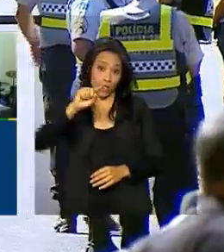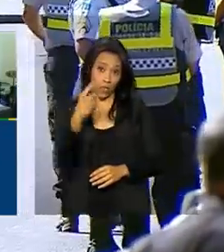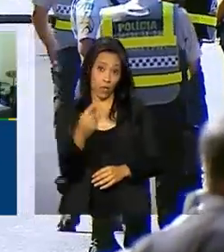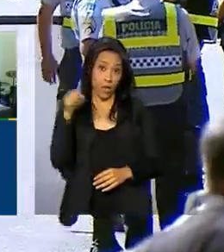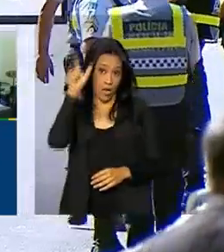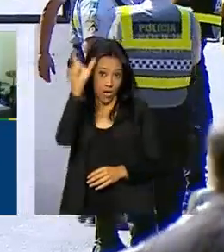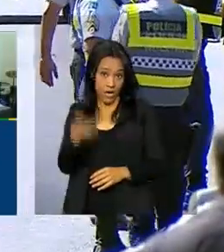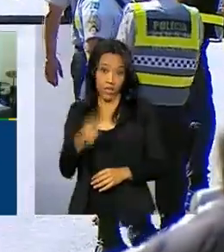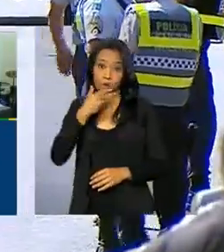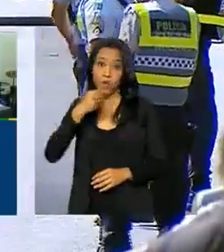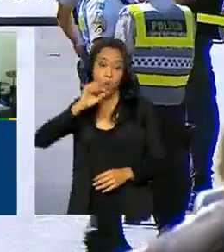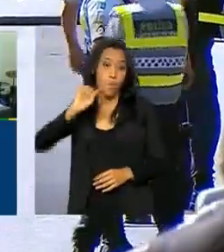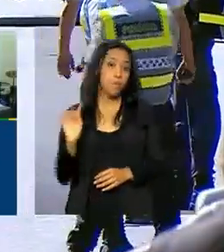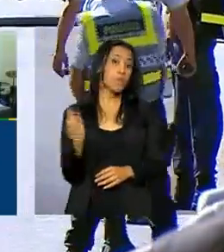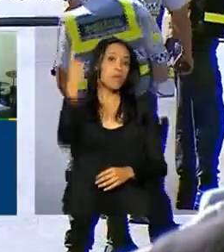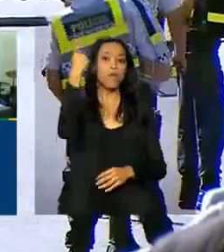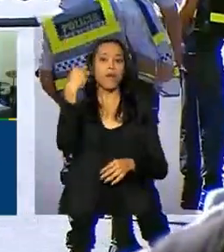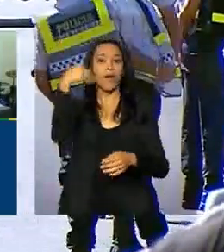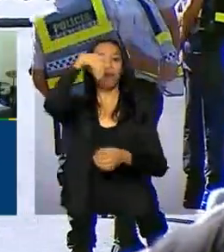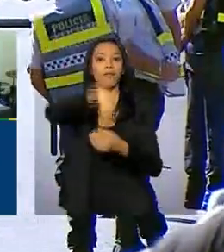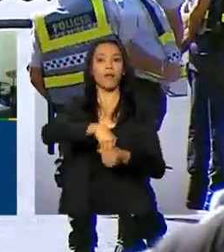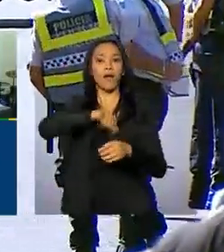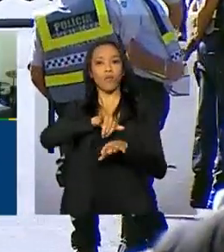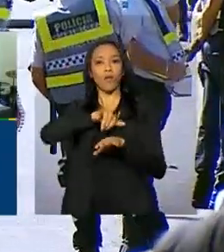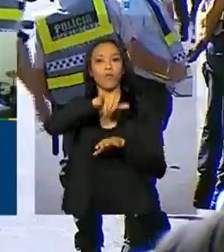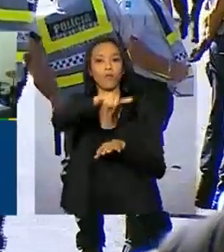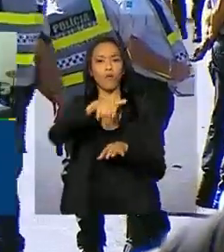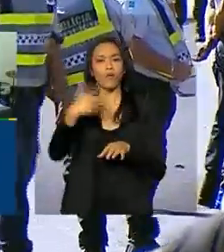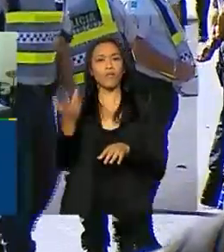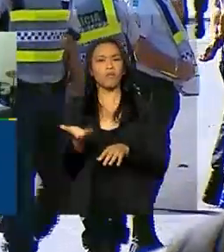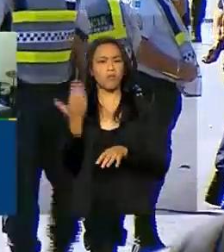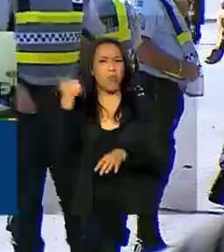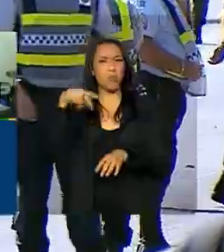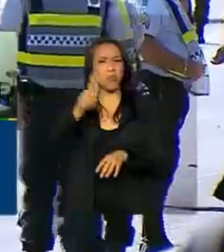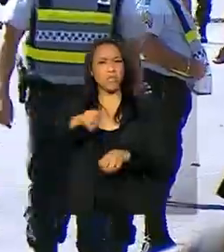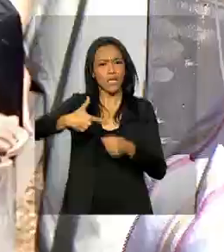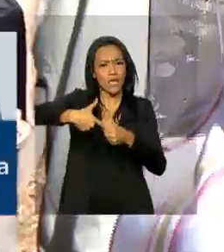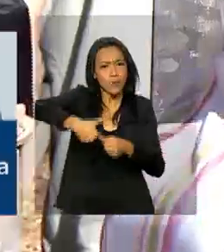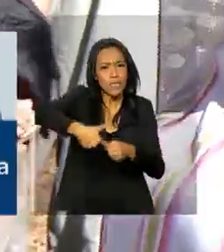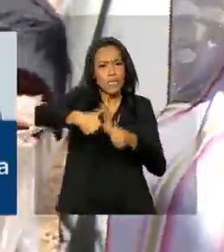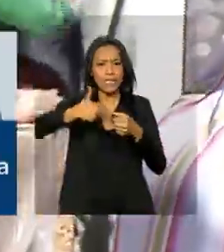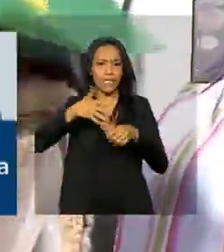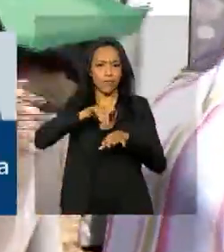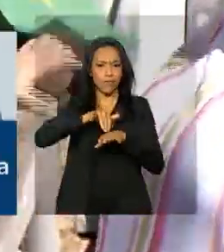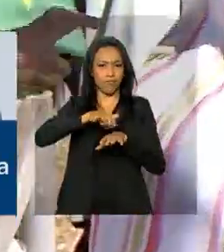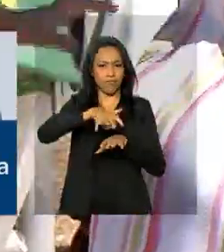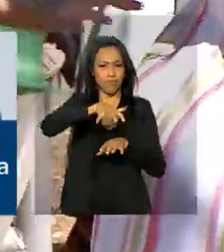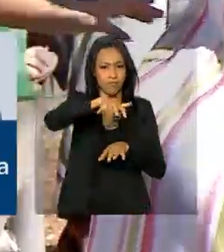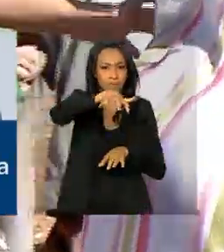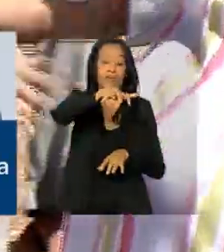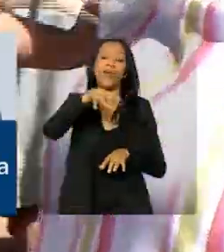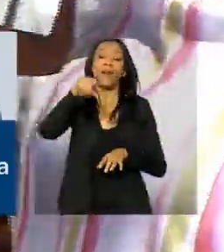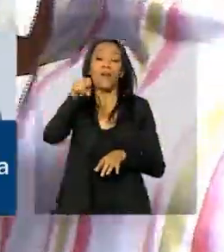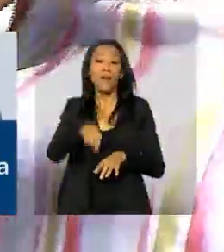primeiro a decolar a bordo de um avião impulsionado por um motor a gasolina. O poeta Eduardo das Neves compôs em 1902 a música